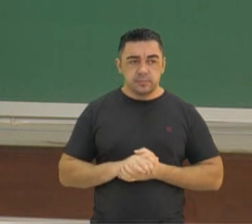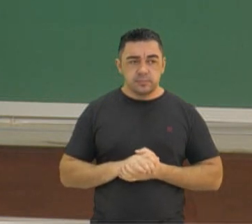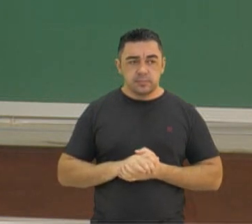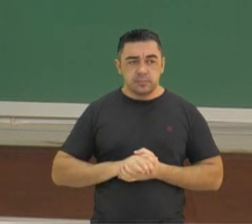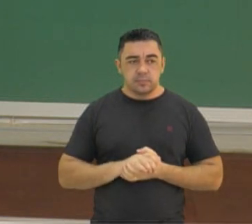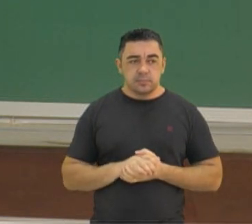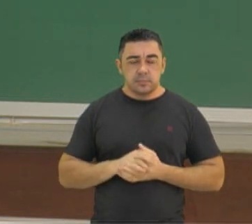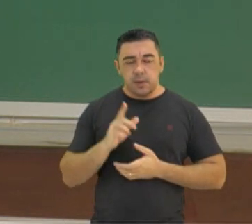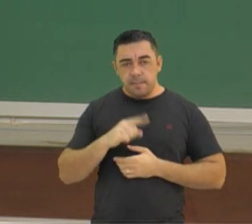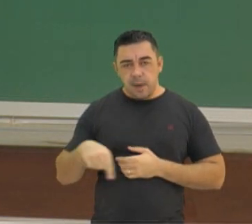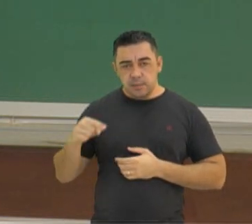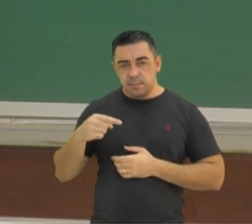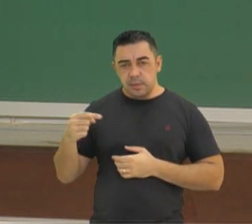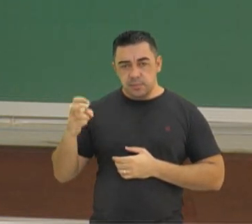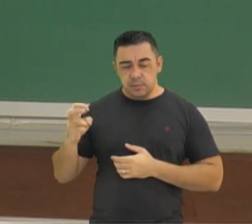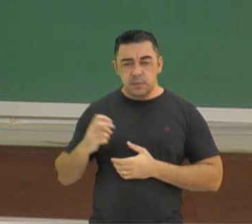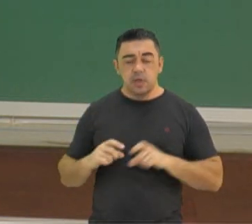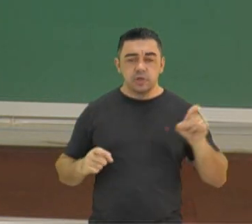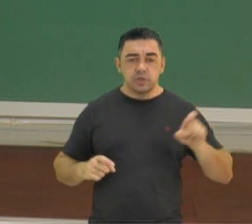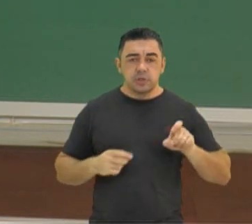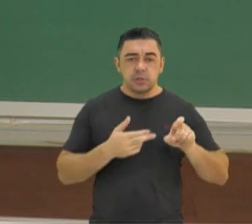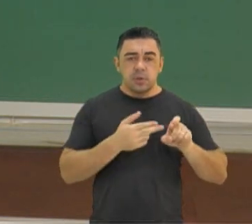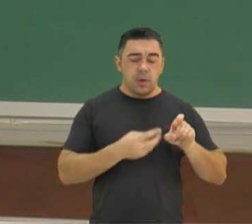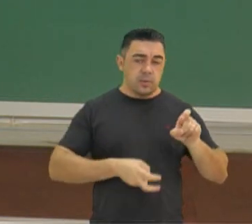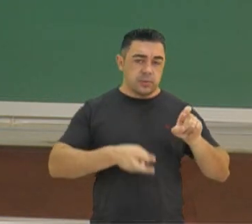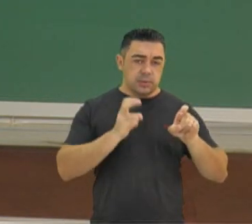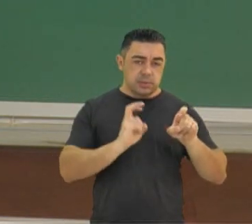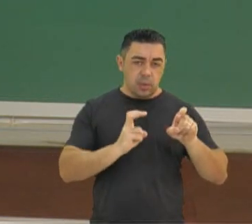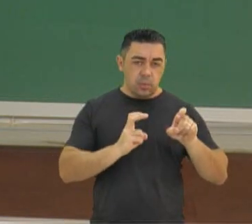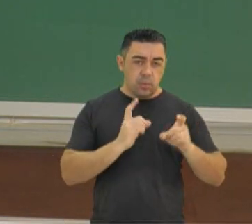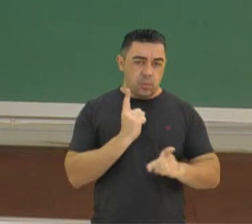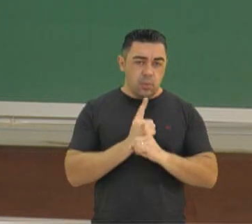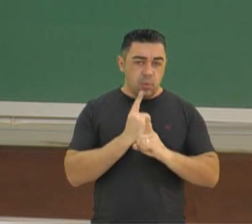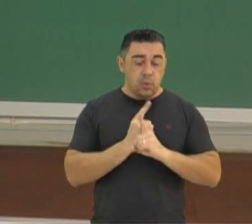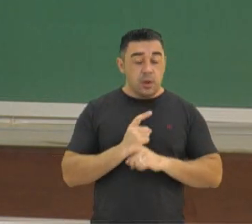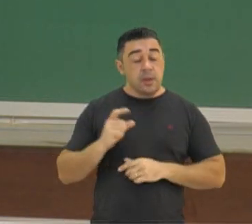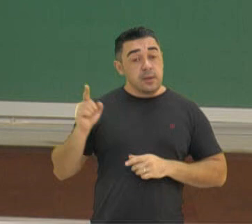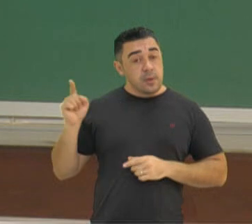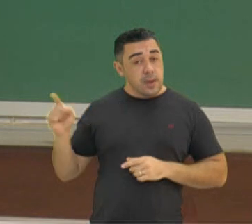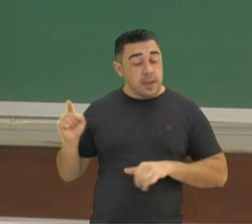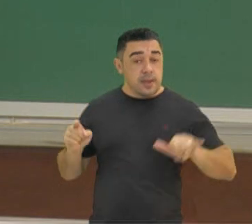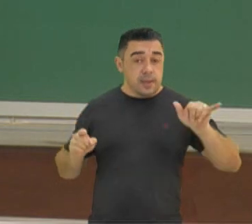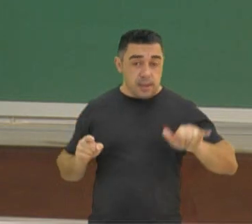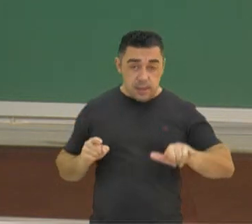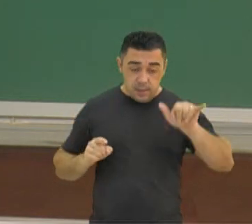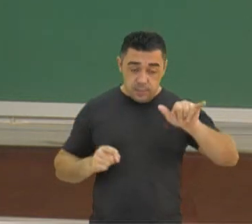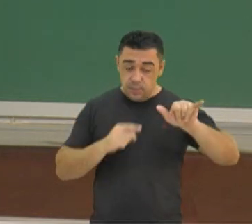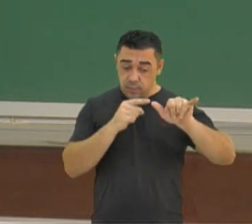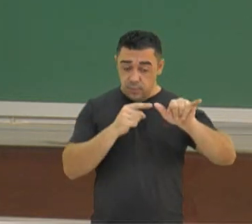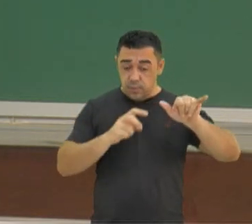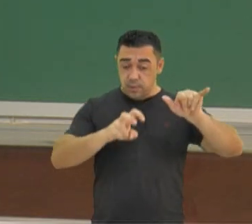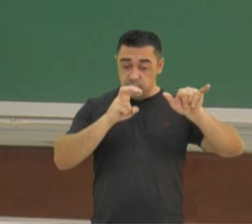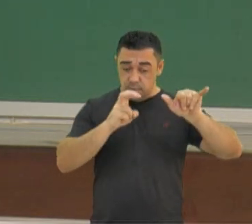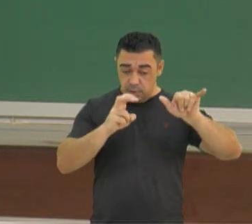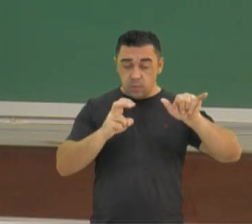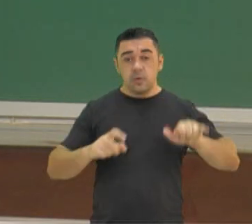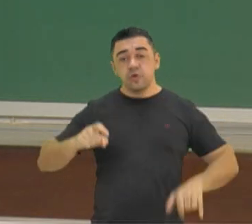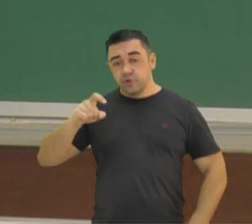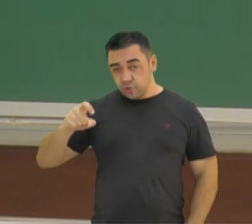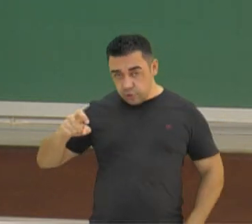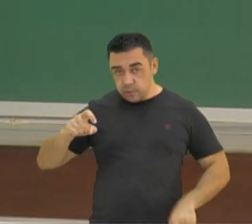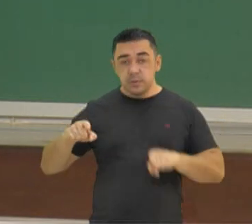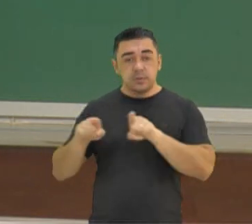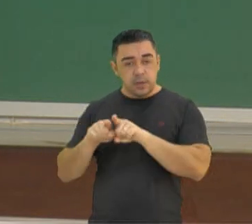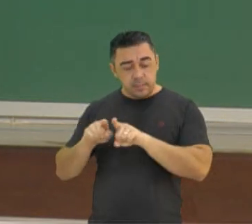mais, passou menos, x é igual a 5. Então, quando o y vale 5, o x também